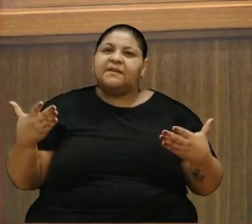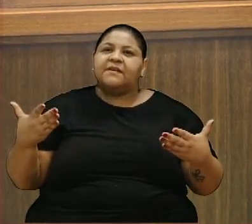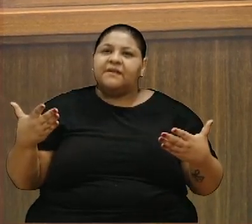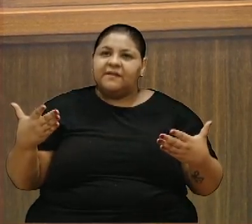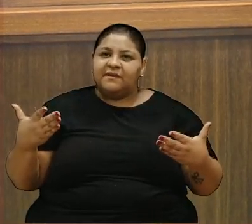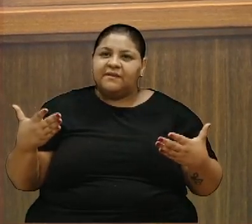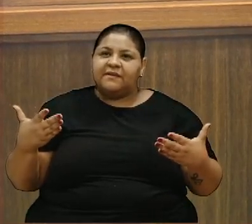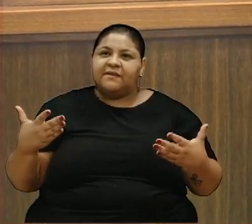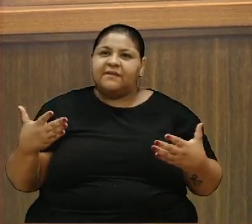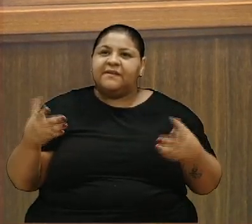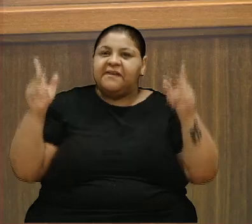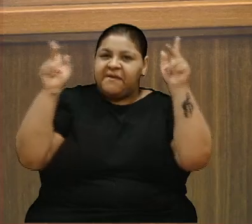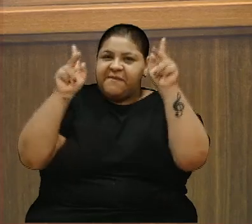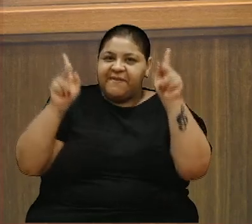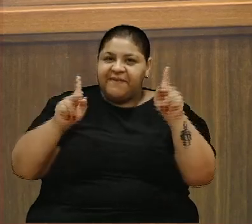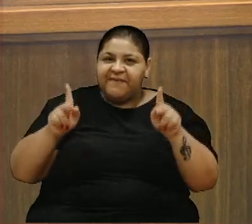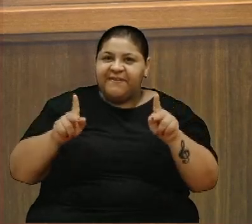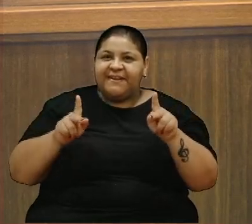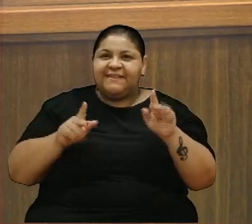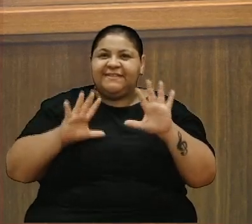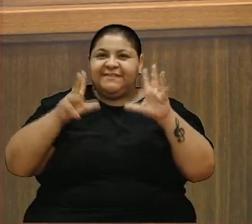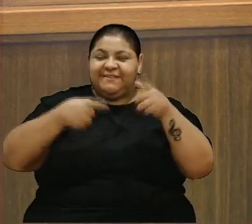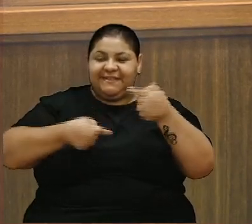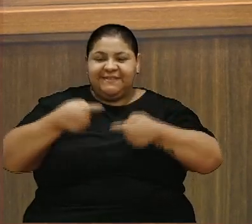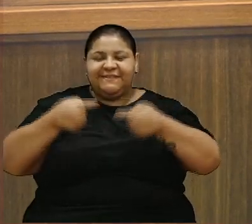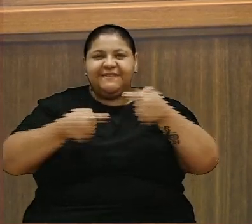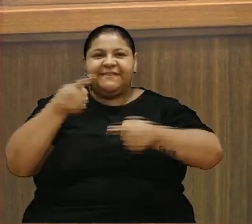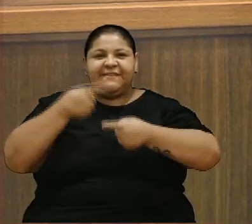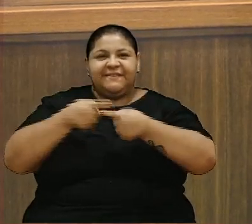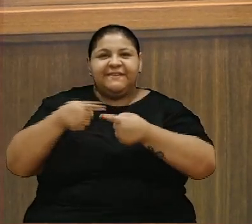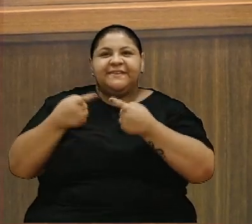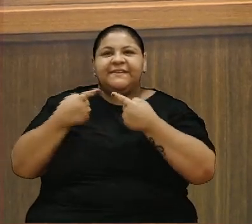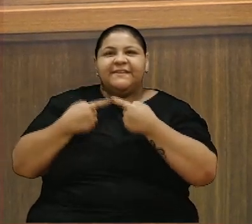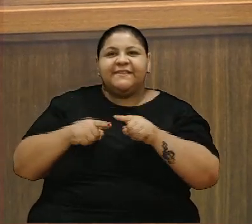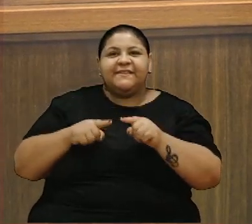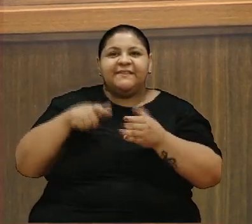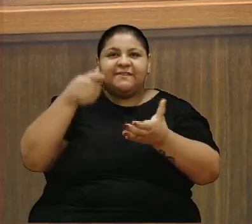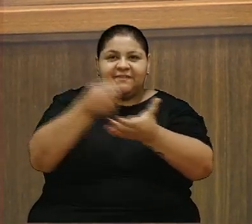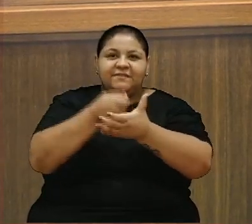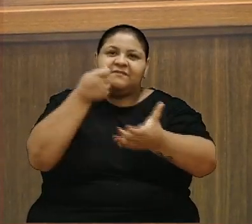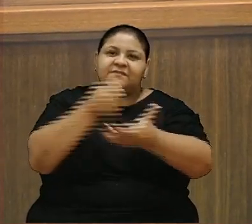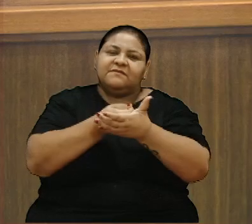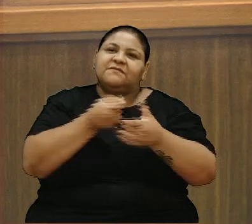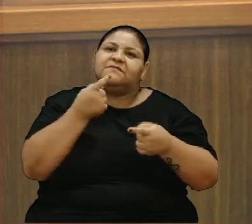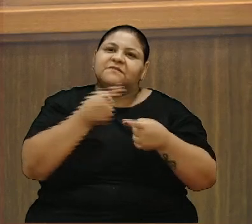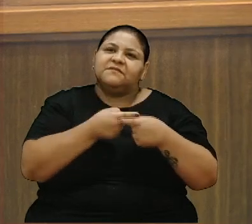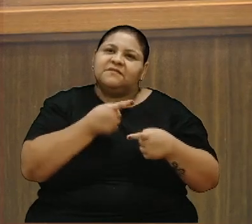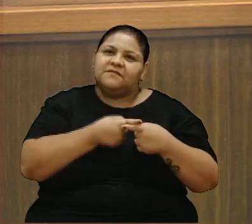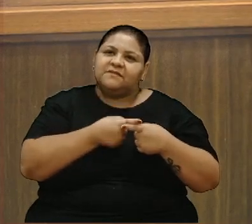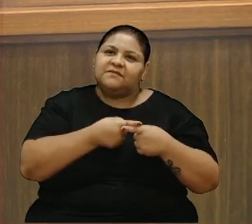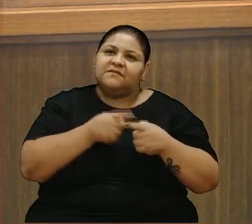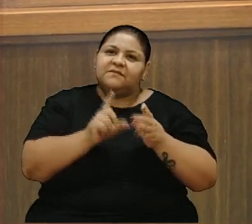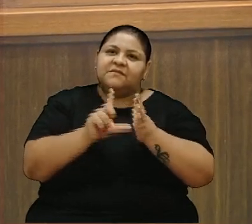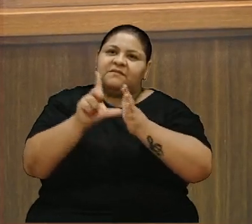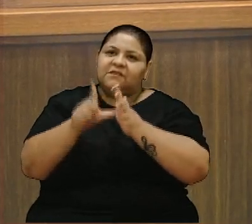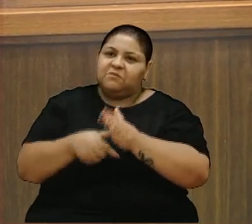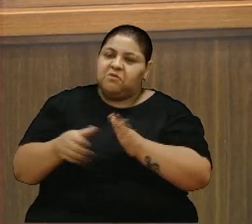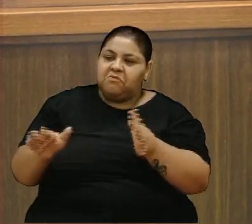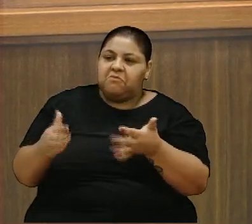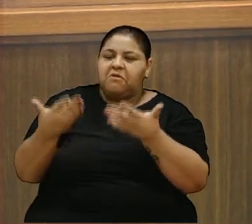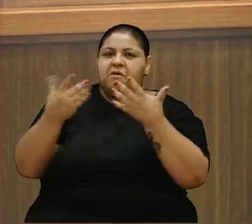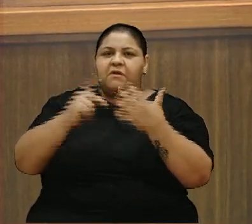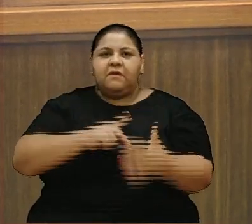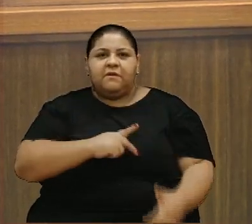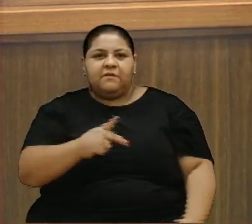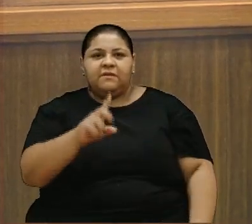as pazes de todas as discussões também, mas foi nessa luta também que depois eu me engajei, fui presidente